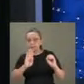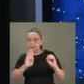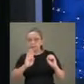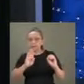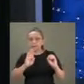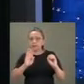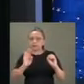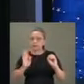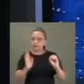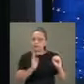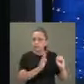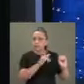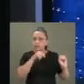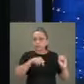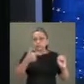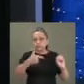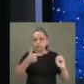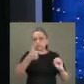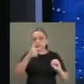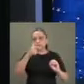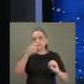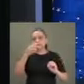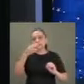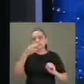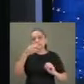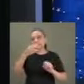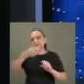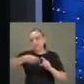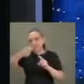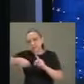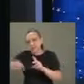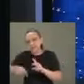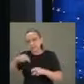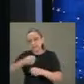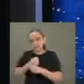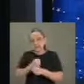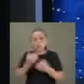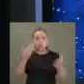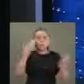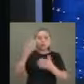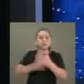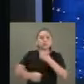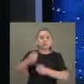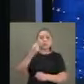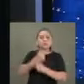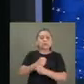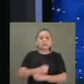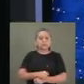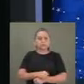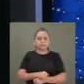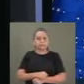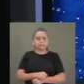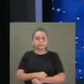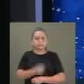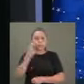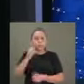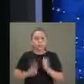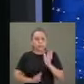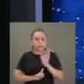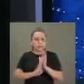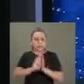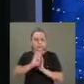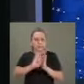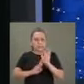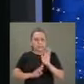deste ano na comparação com os três meses anteriores o índice divulgado na